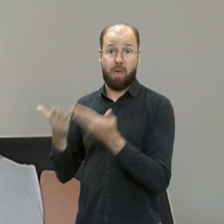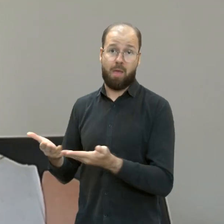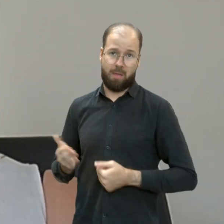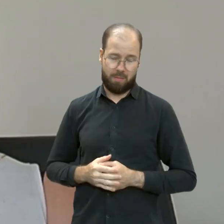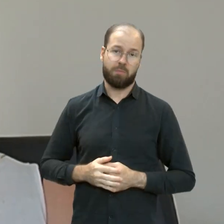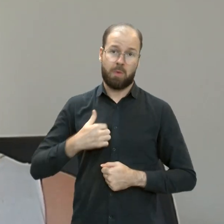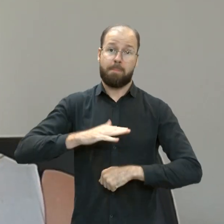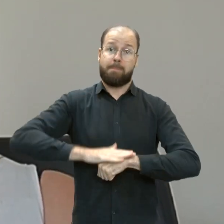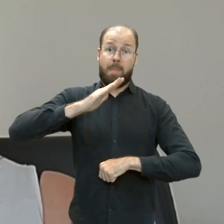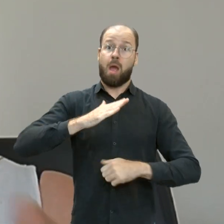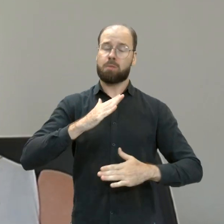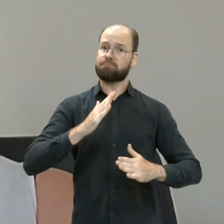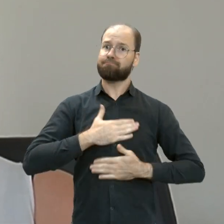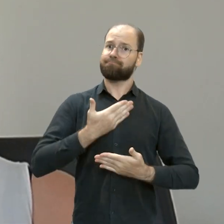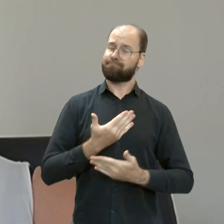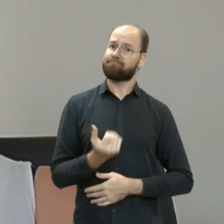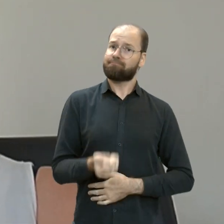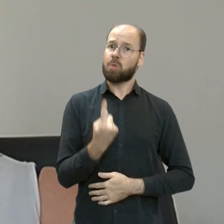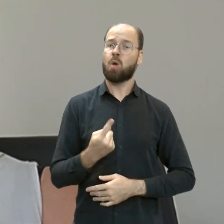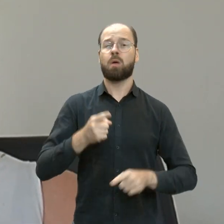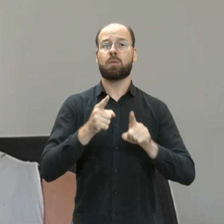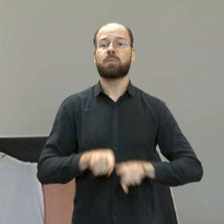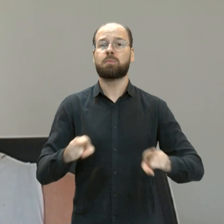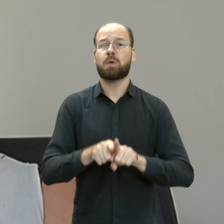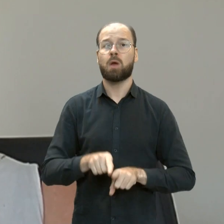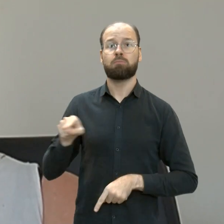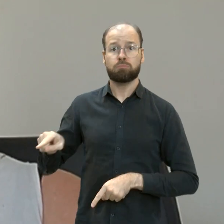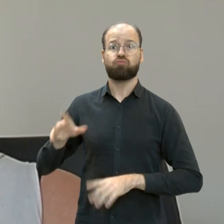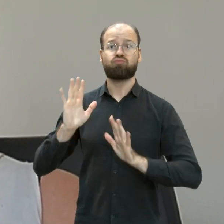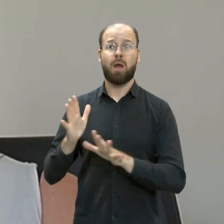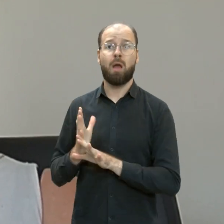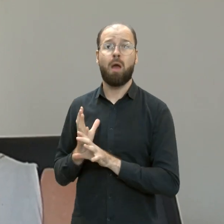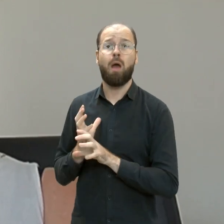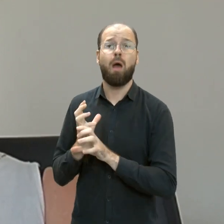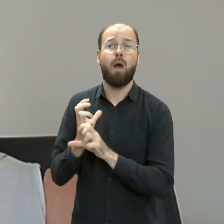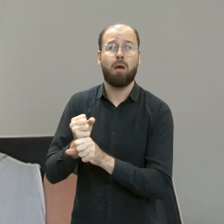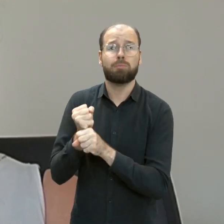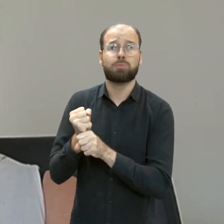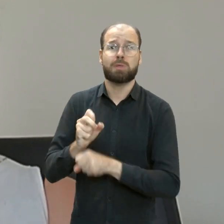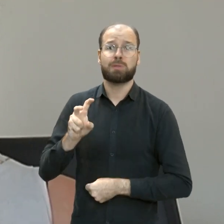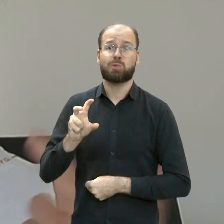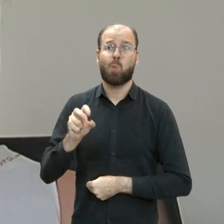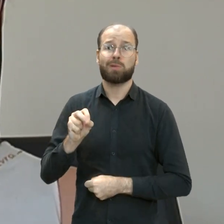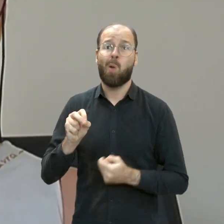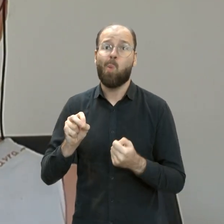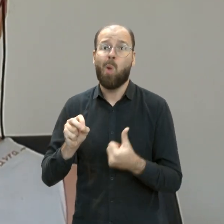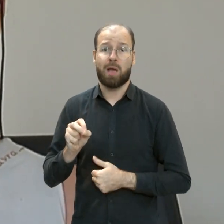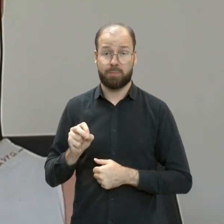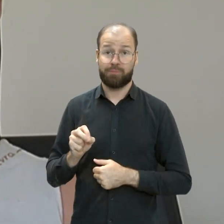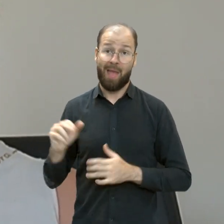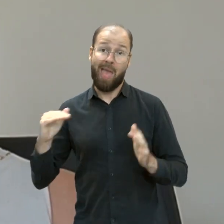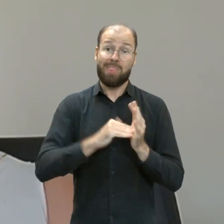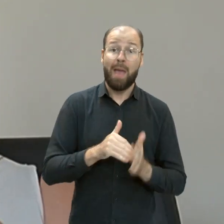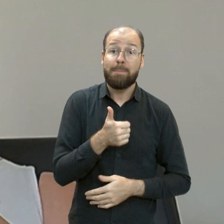nos surpreende é esse ineditismo prevalecer por quase 50 anos. Né? Então, até